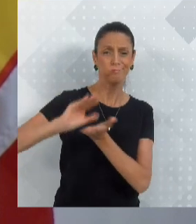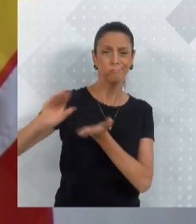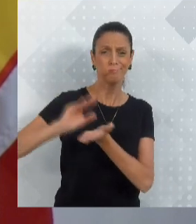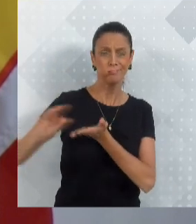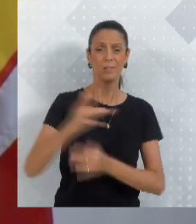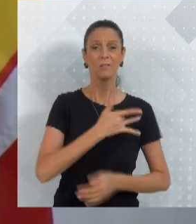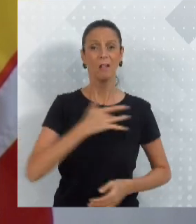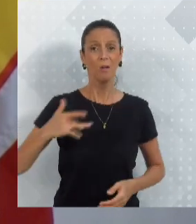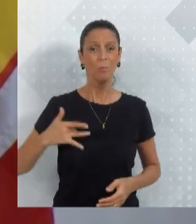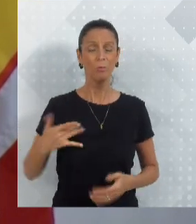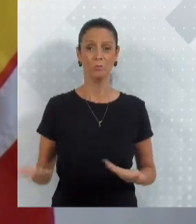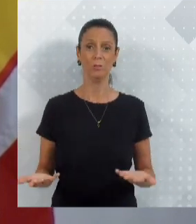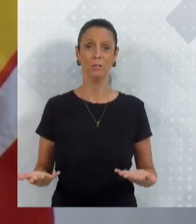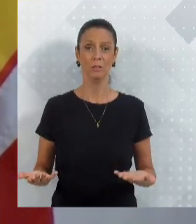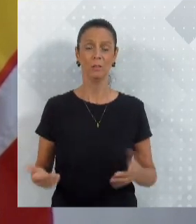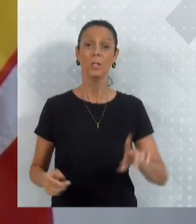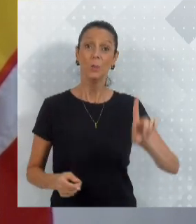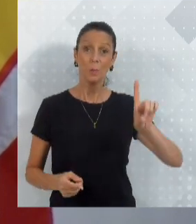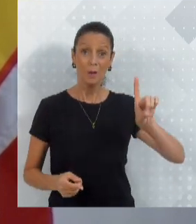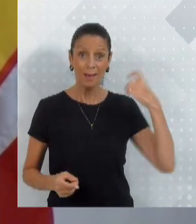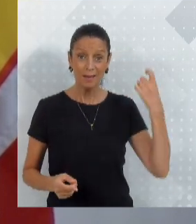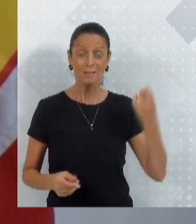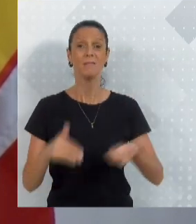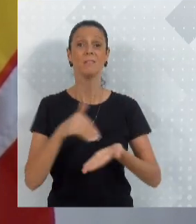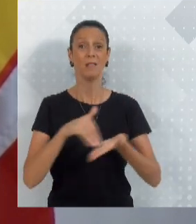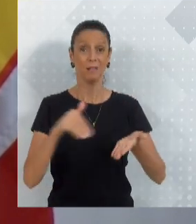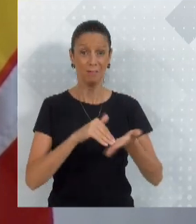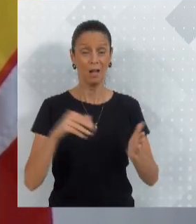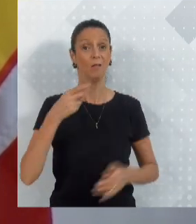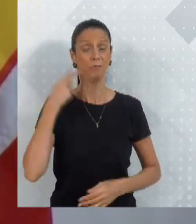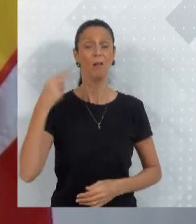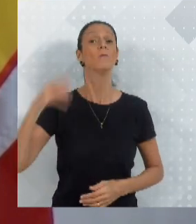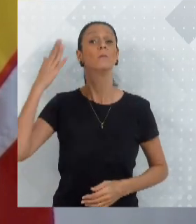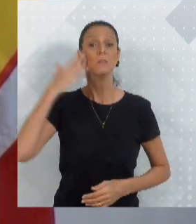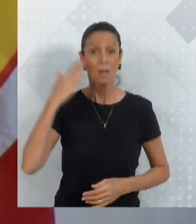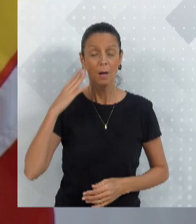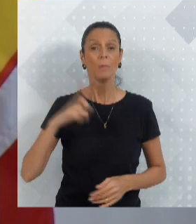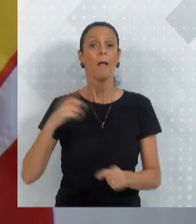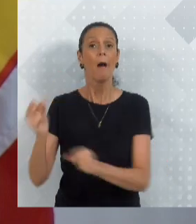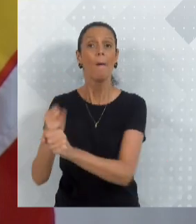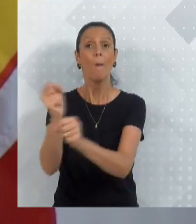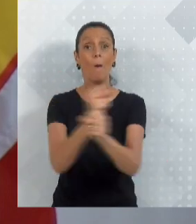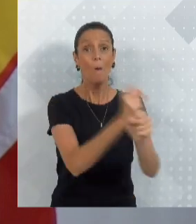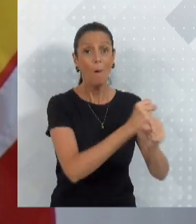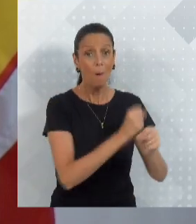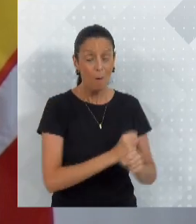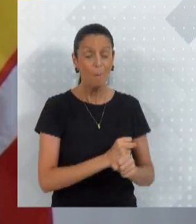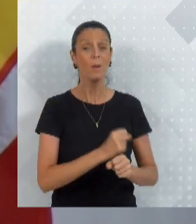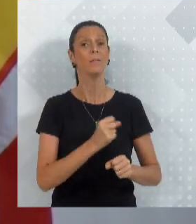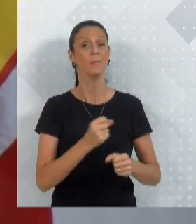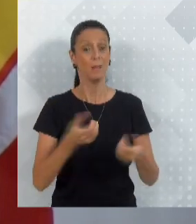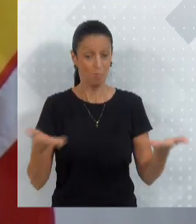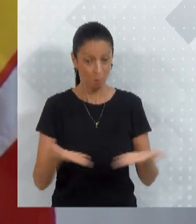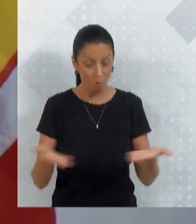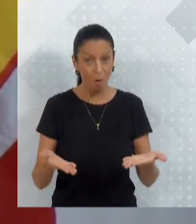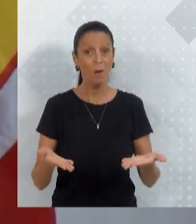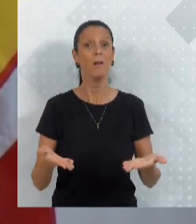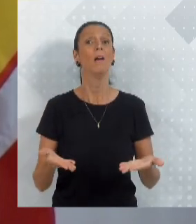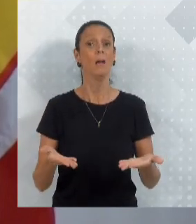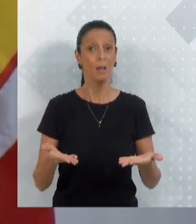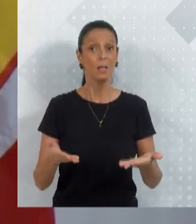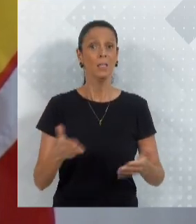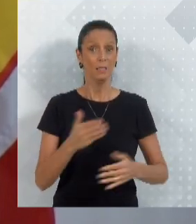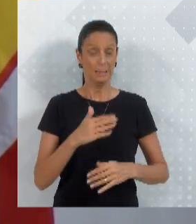do nosso município. E o ex-secretário vereador Lanzarin sabe muito bem disso. Tanto é que tem obras em andamento com recursos dela no município. A exemplo do ESF era um